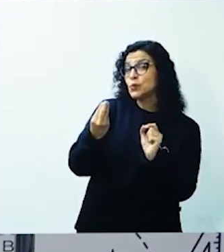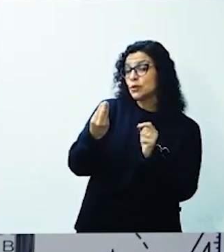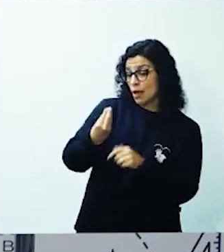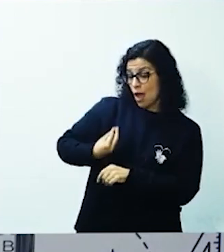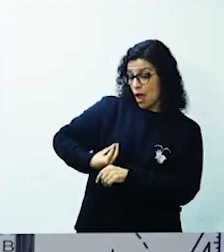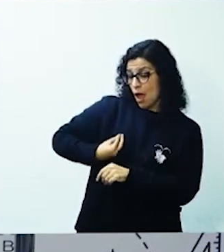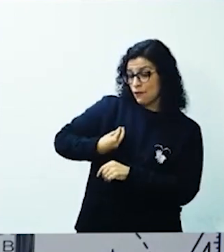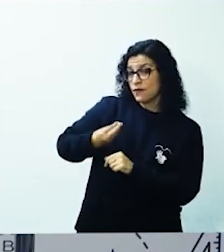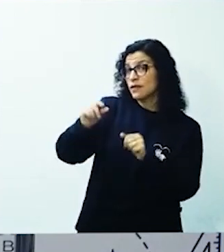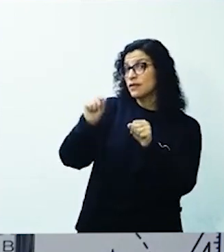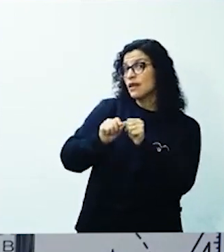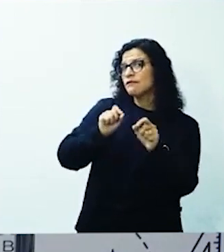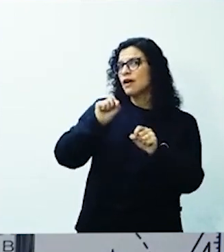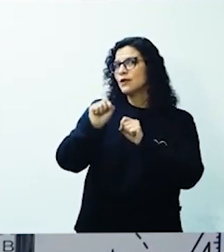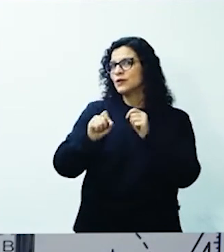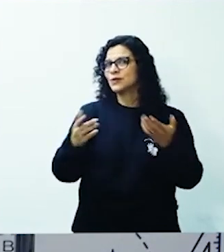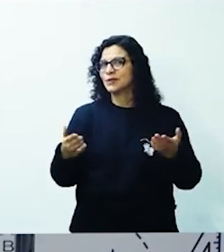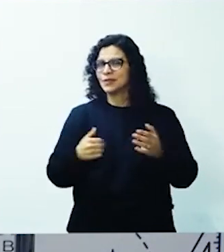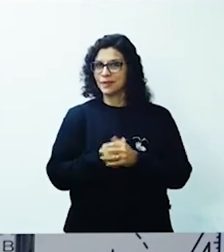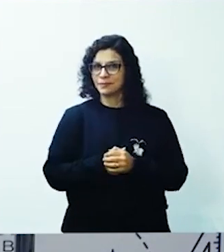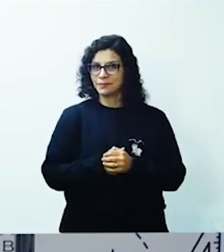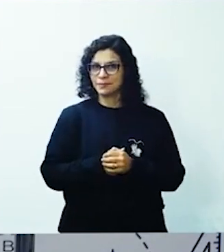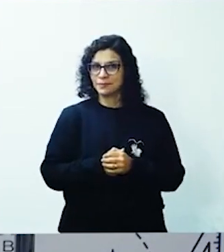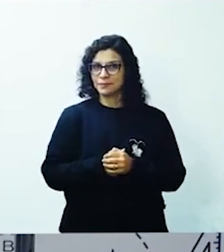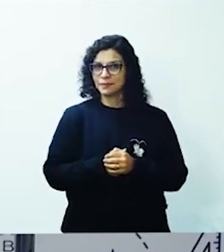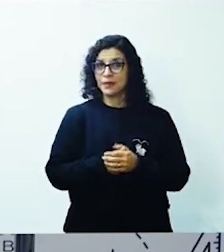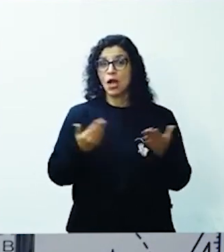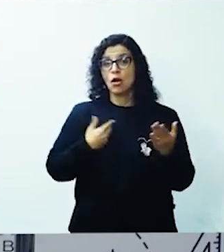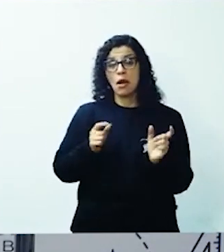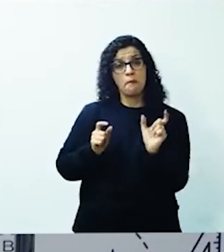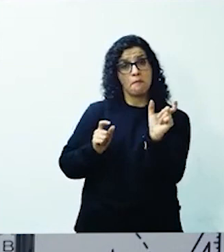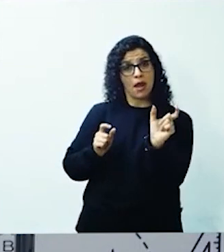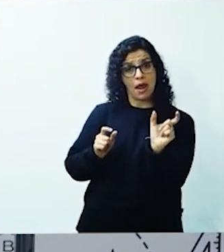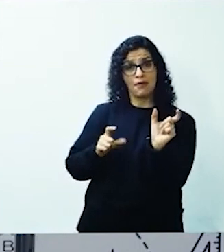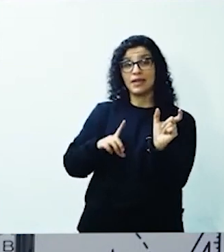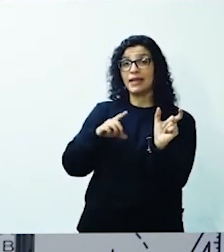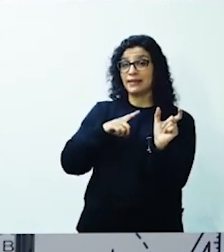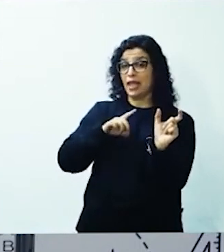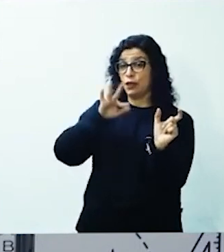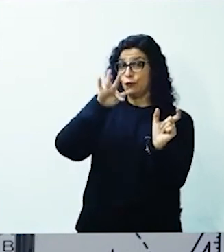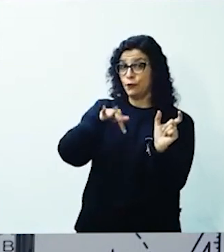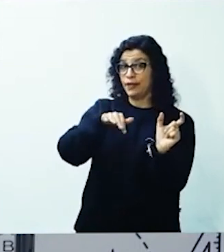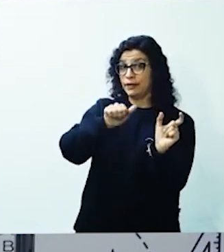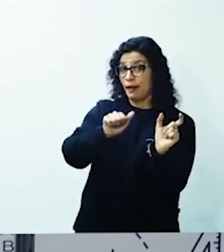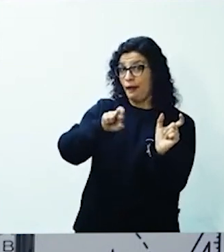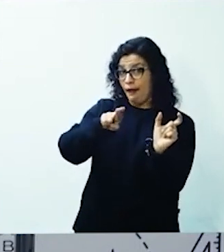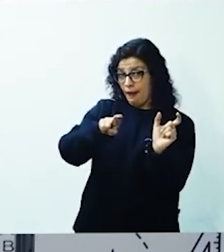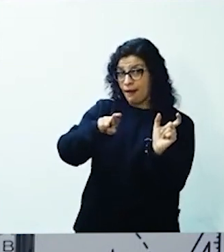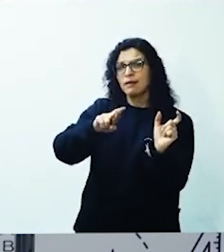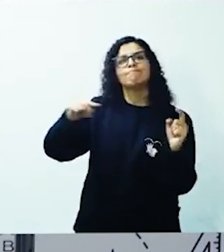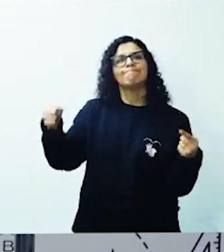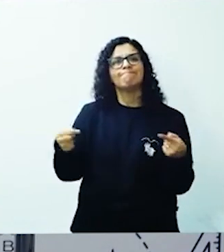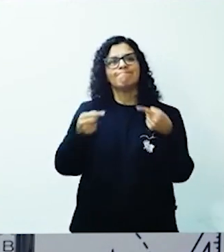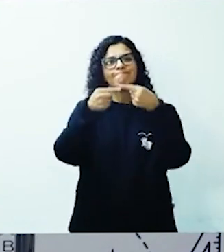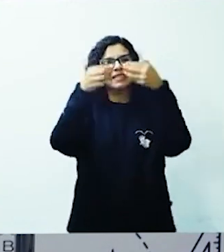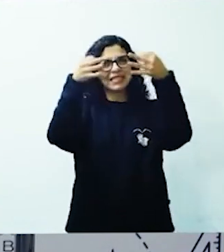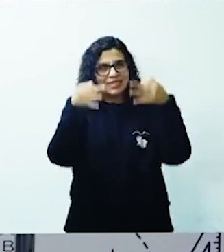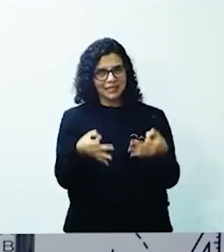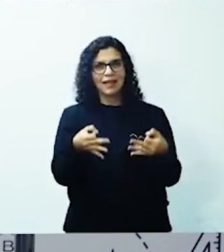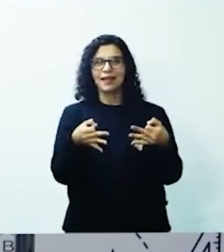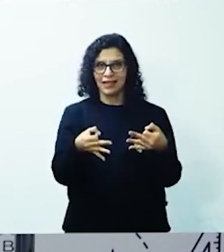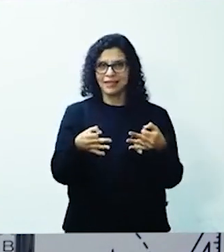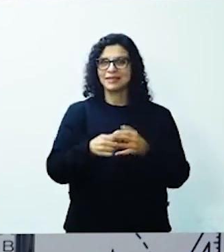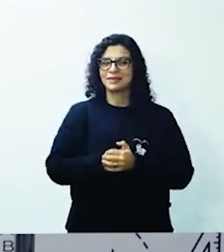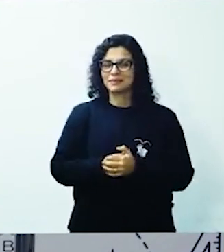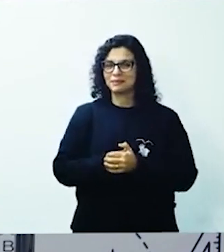vai lhe fazer? Certo? Então, qualquer palavra que você colocar, você pôs aí uma palavra que termina com